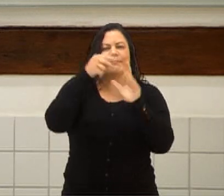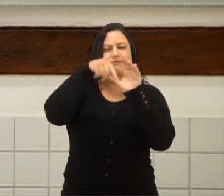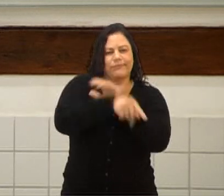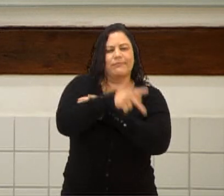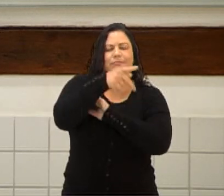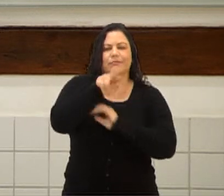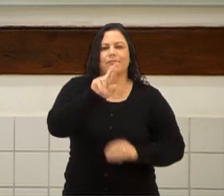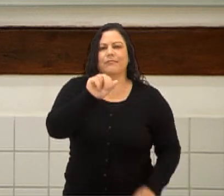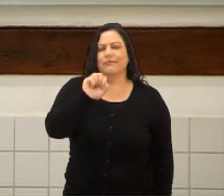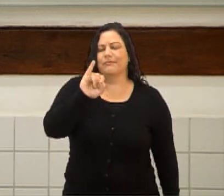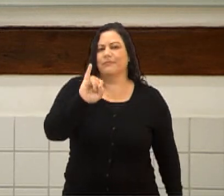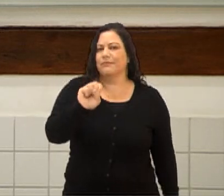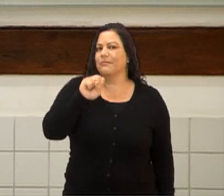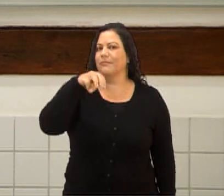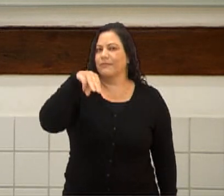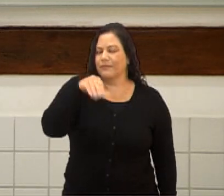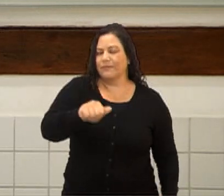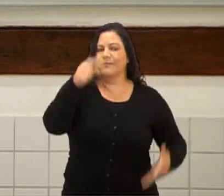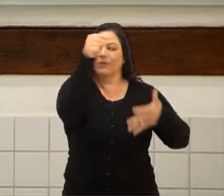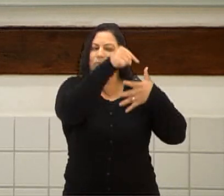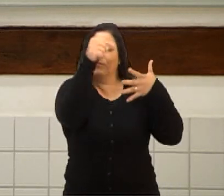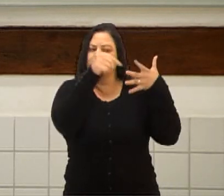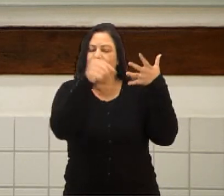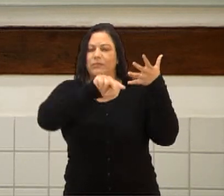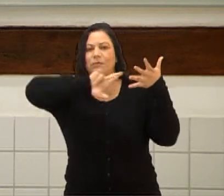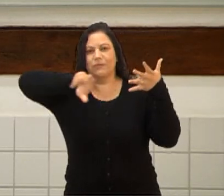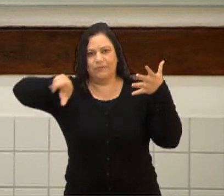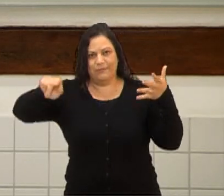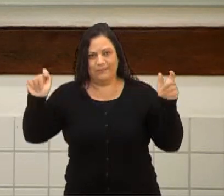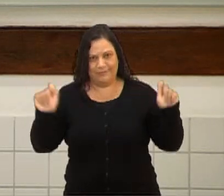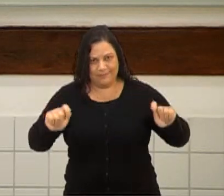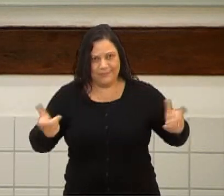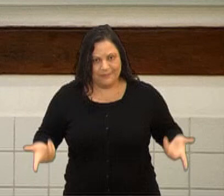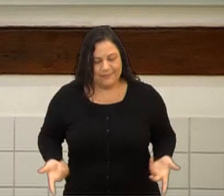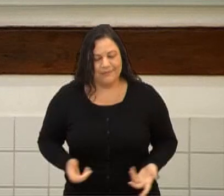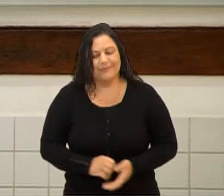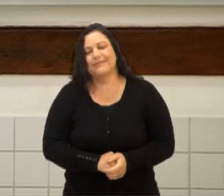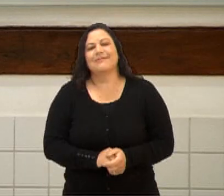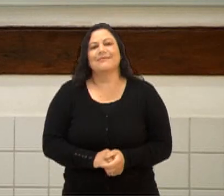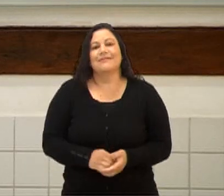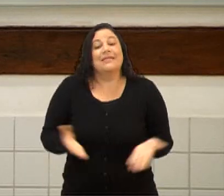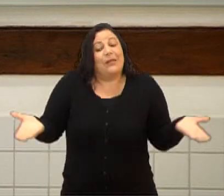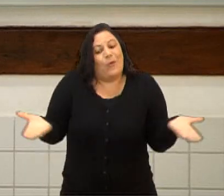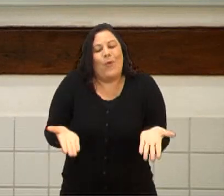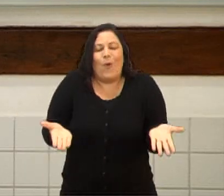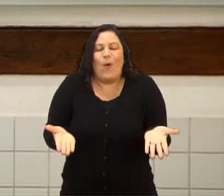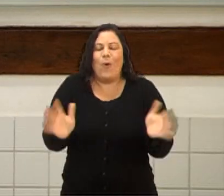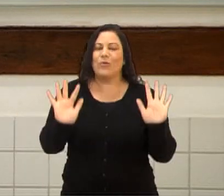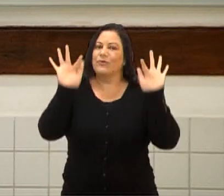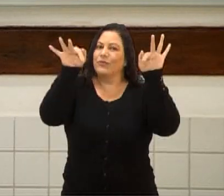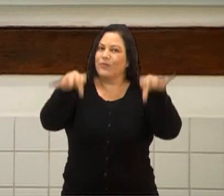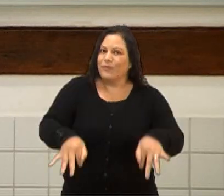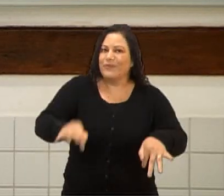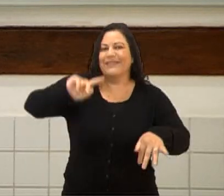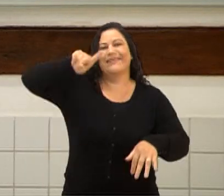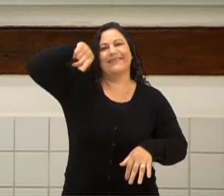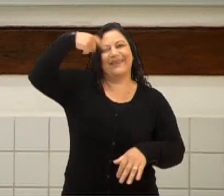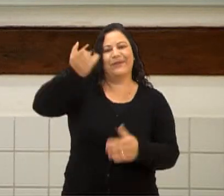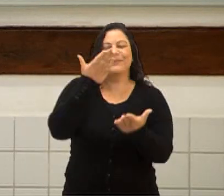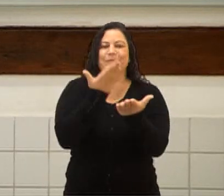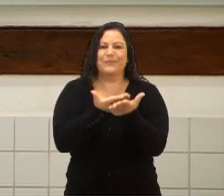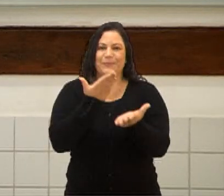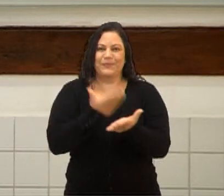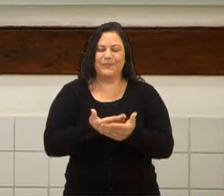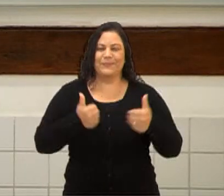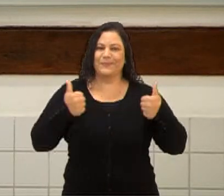prisma. Vamos ver alguns outros modelos de prisma. Então, ficamos por aqui hoje e aguardo vocês na próxima aula.